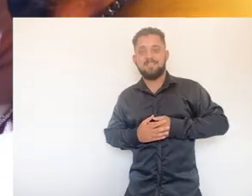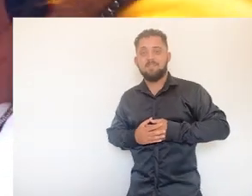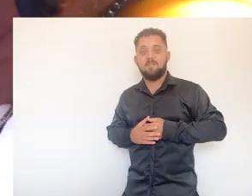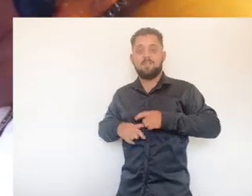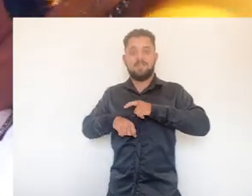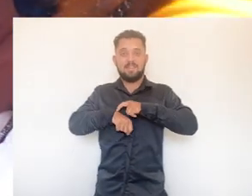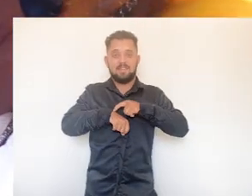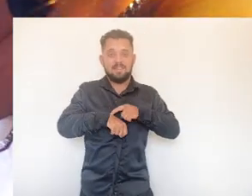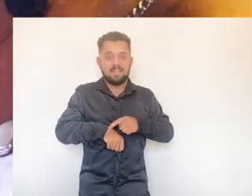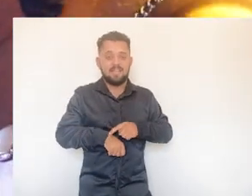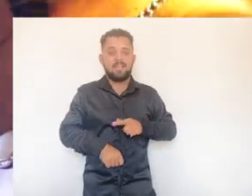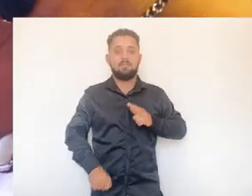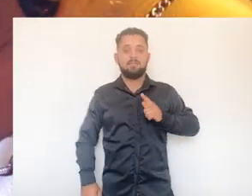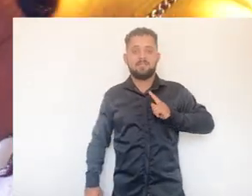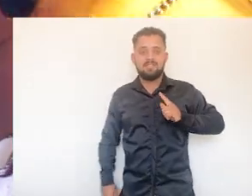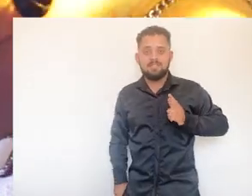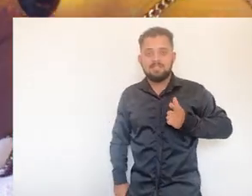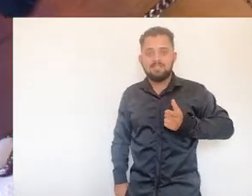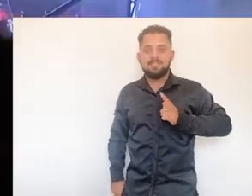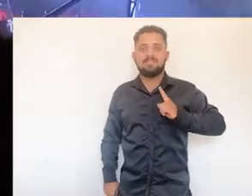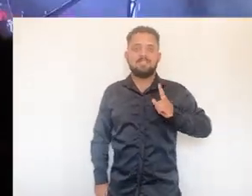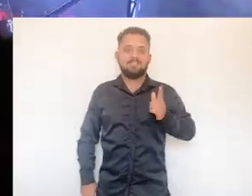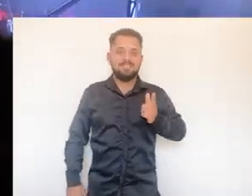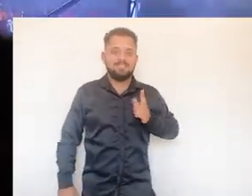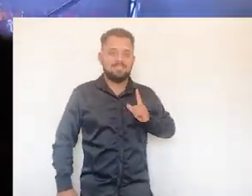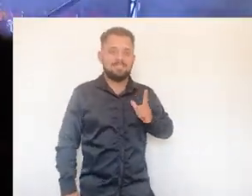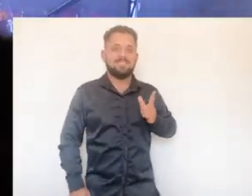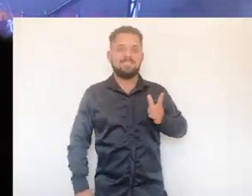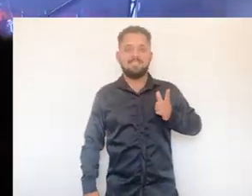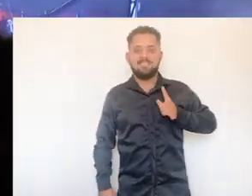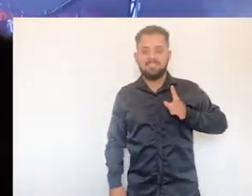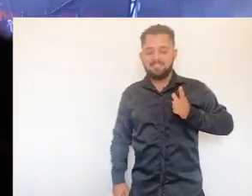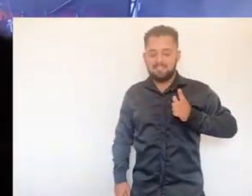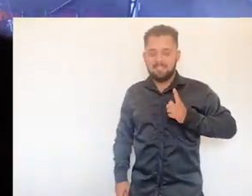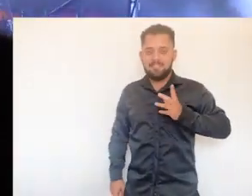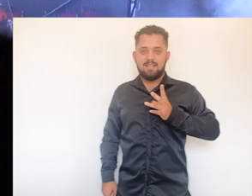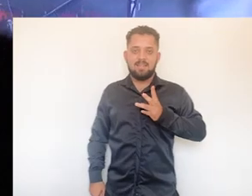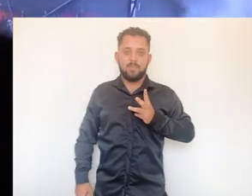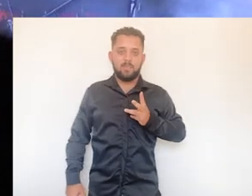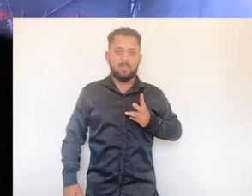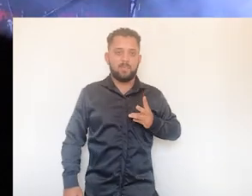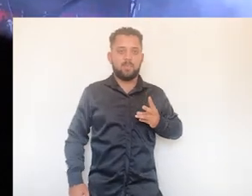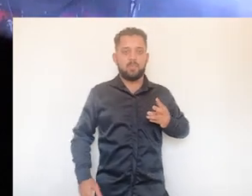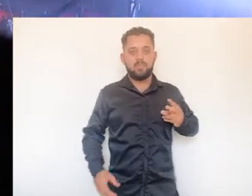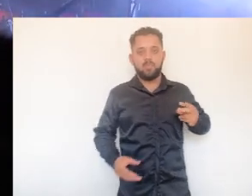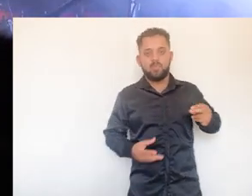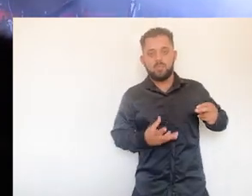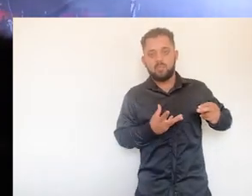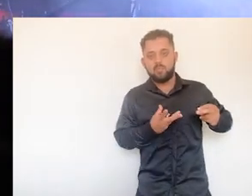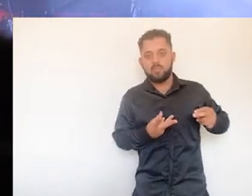Tempo assim se tecia, e o